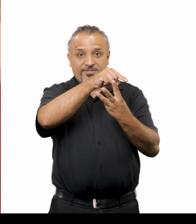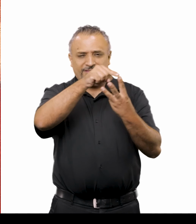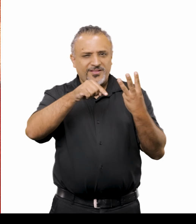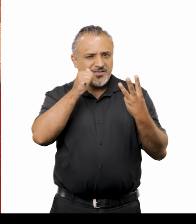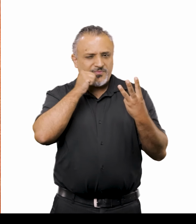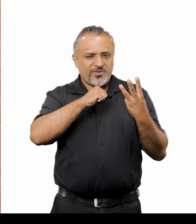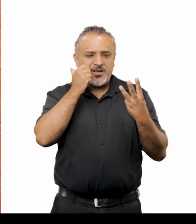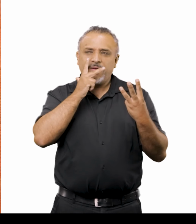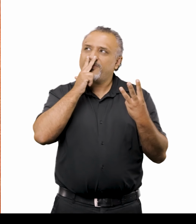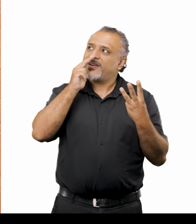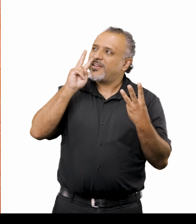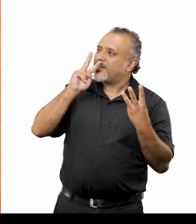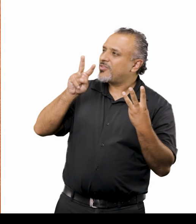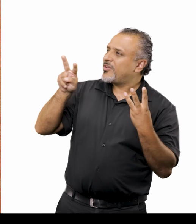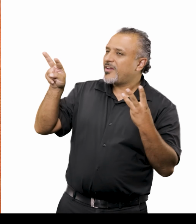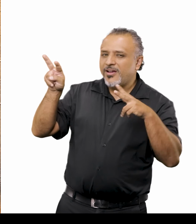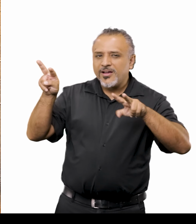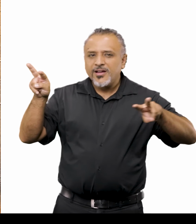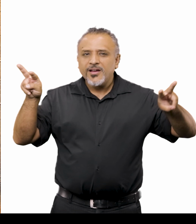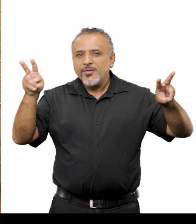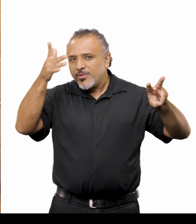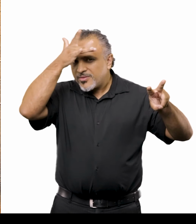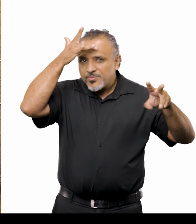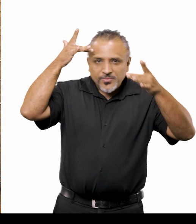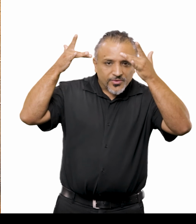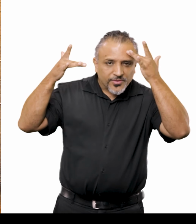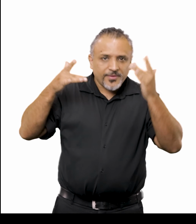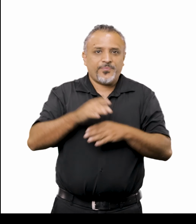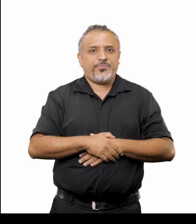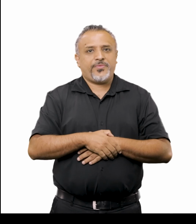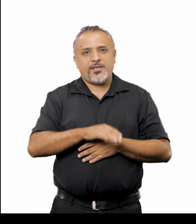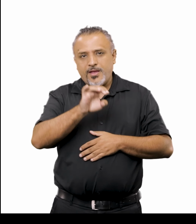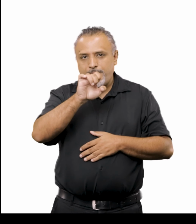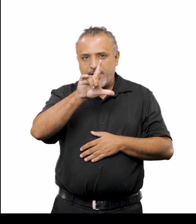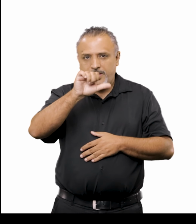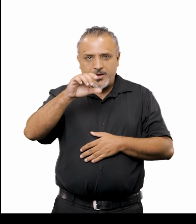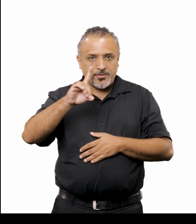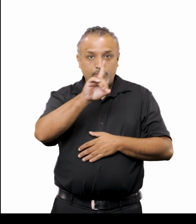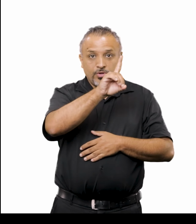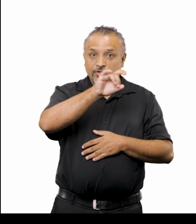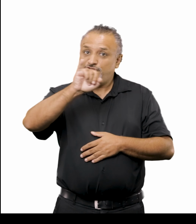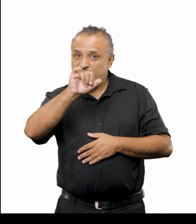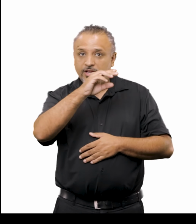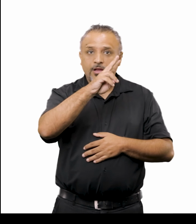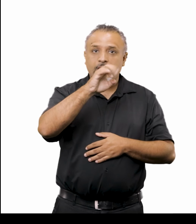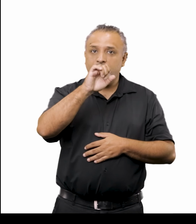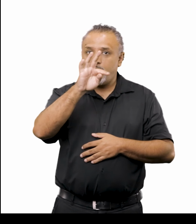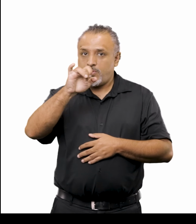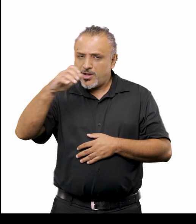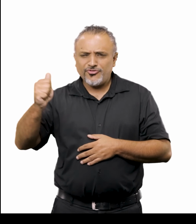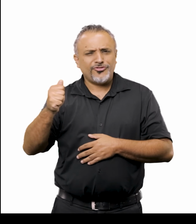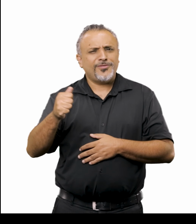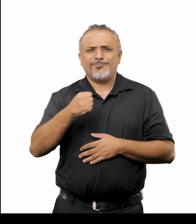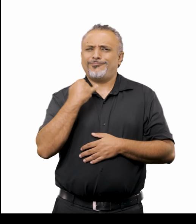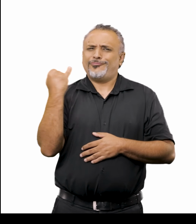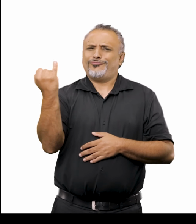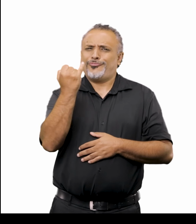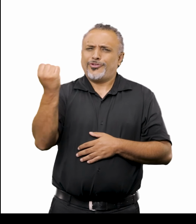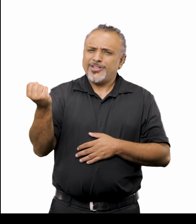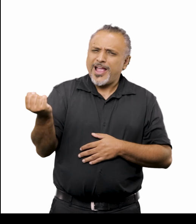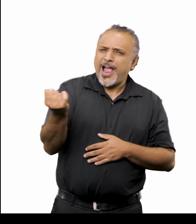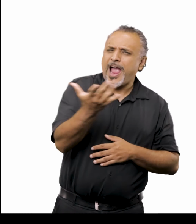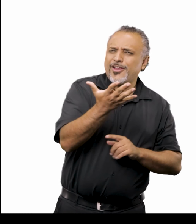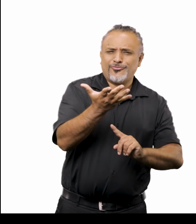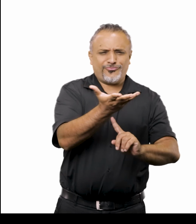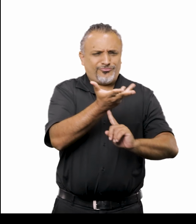Outras 3 mulheres também parecem olhar para o espectador. Emiliano de Cavalcanti é um dos nomes mais importantes da arte moderna